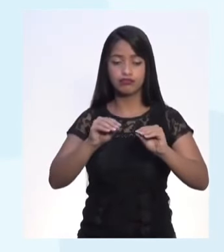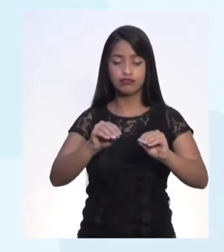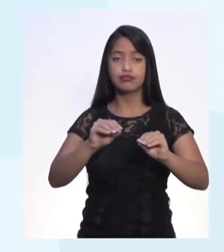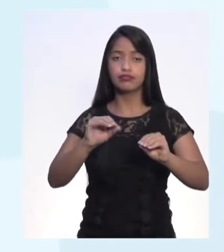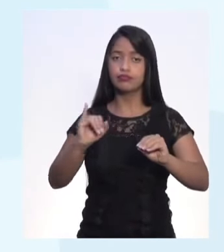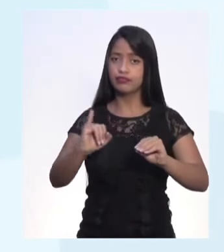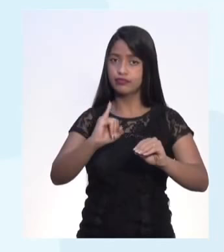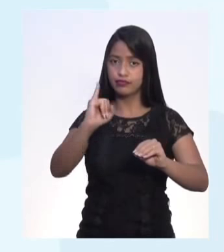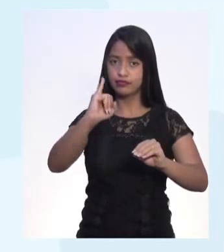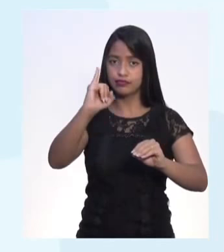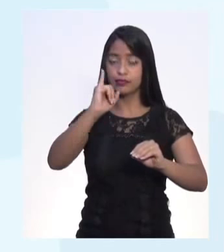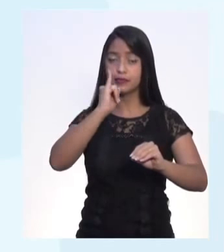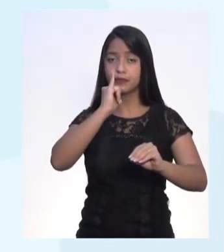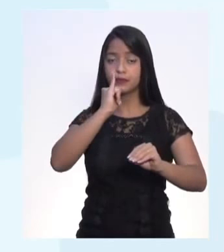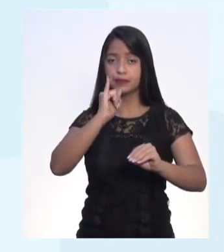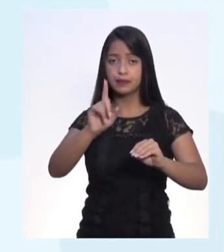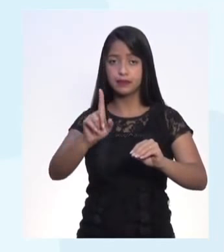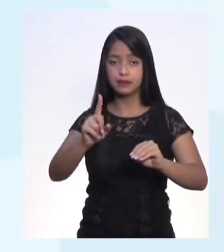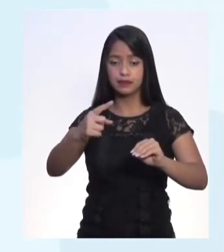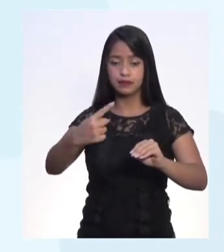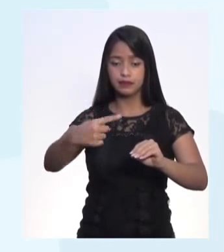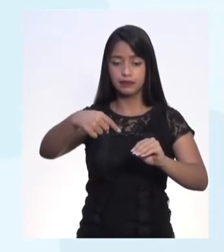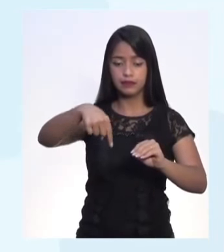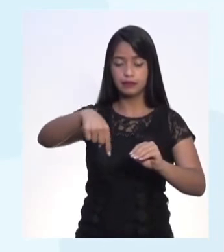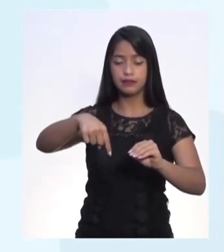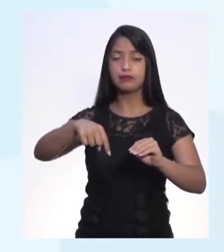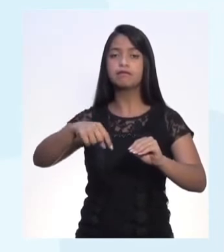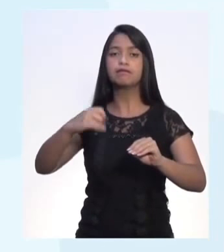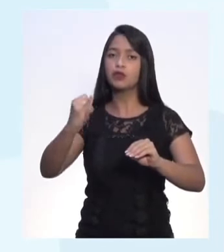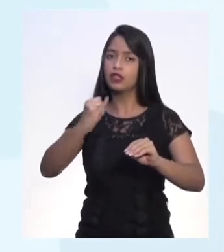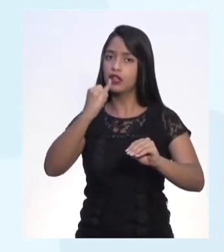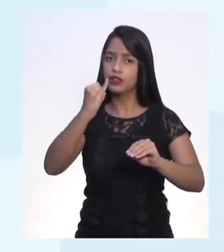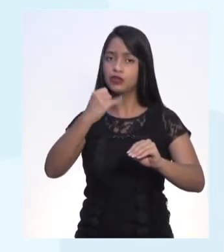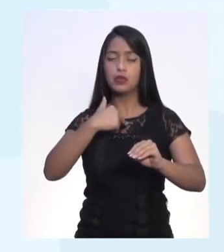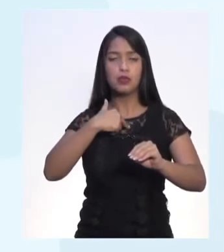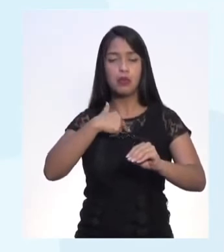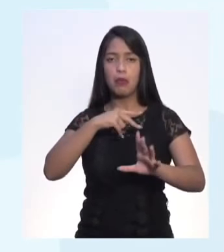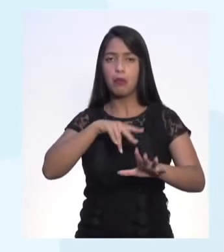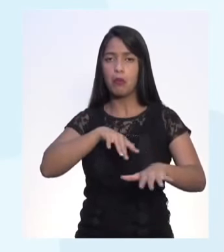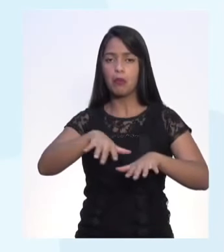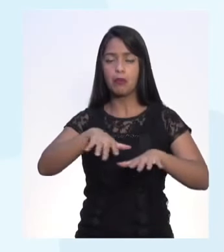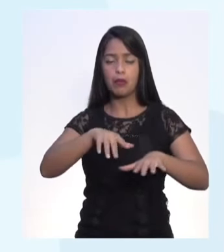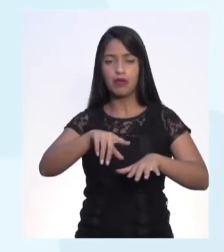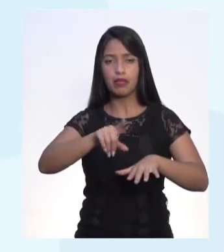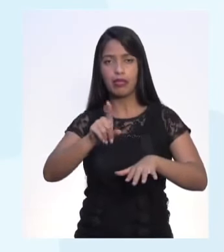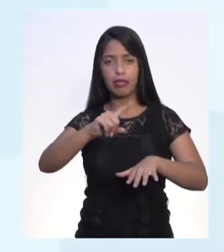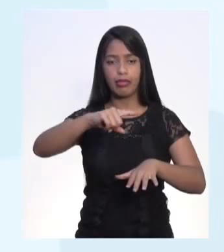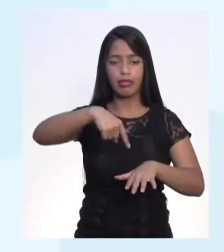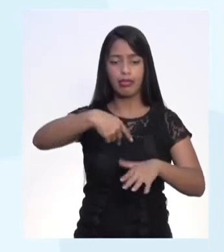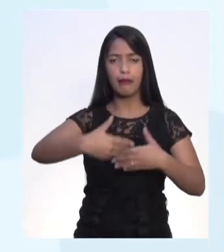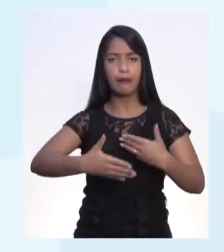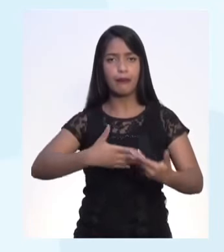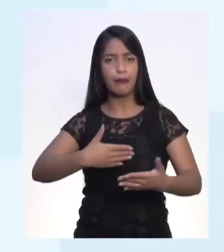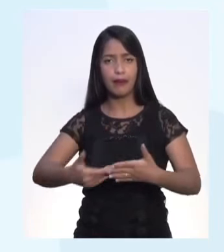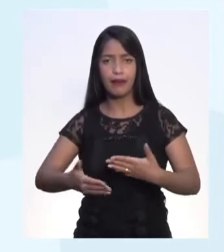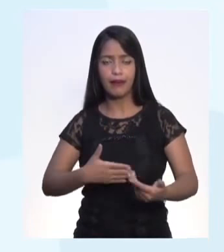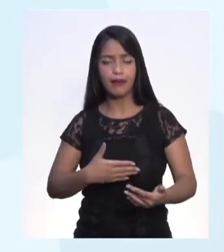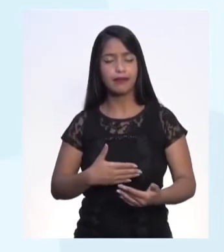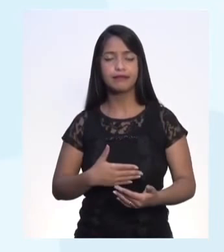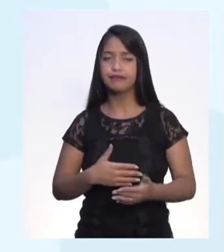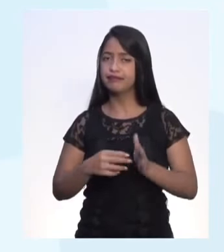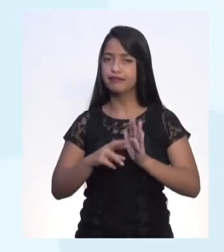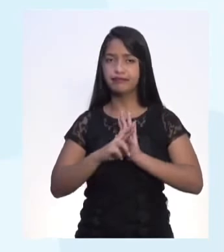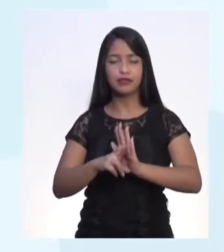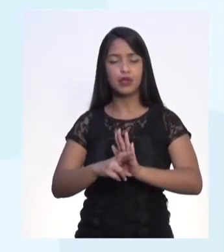as setinhas colocadas numa determinada posição indicavam um determinado valor quando você tirava essa setinha daquela